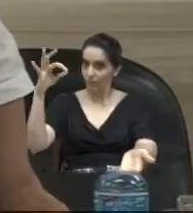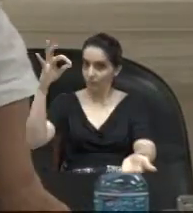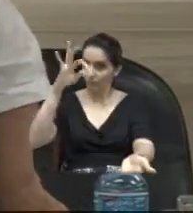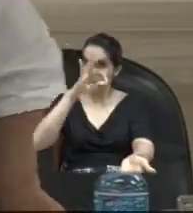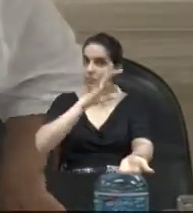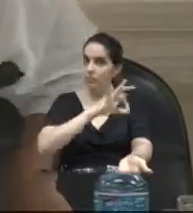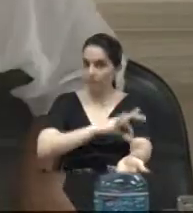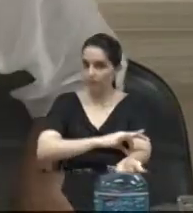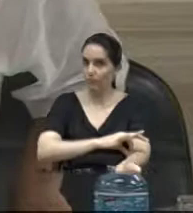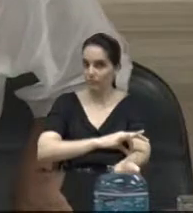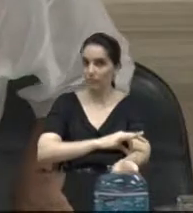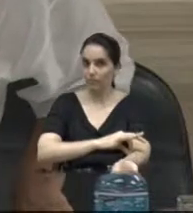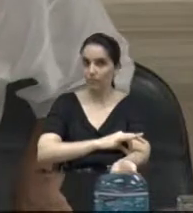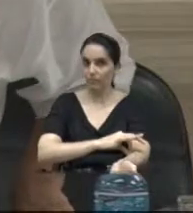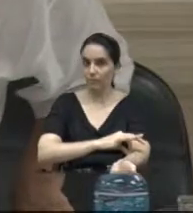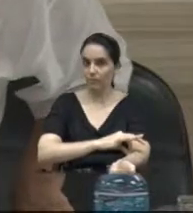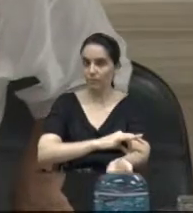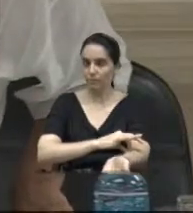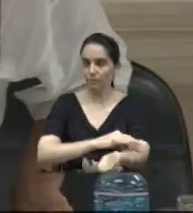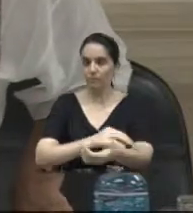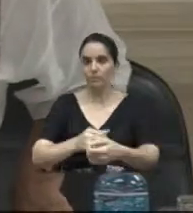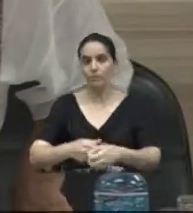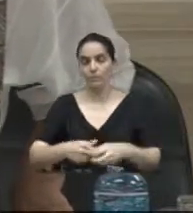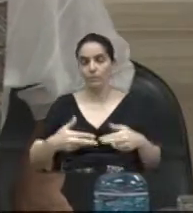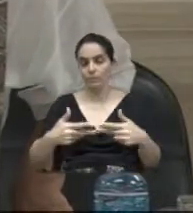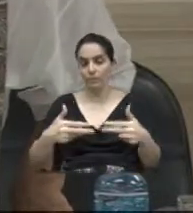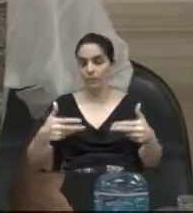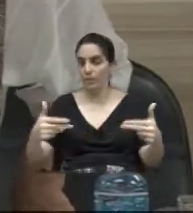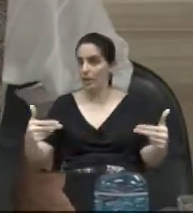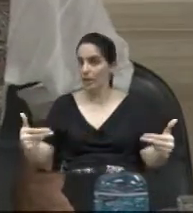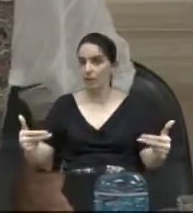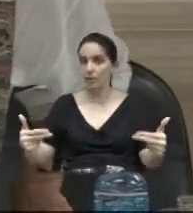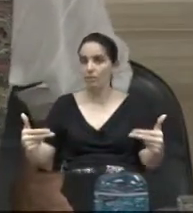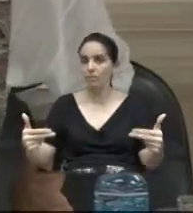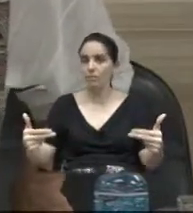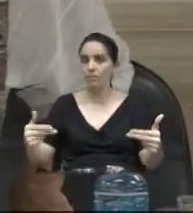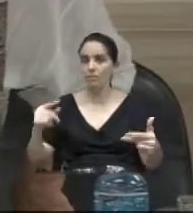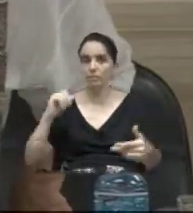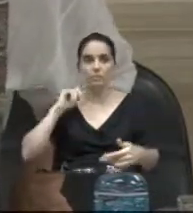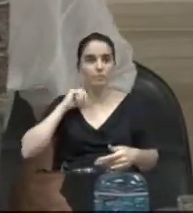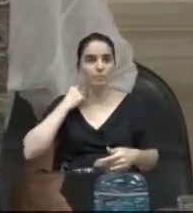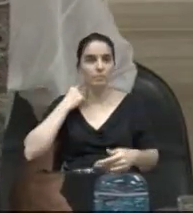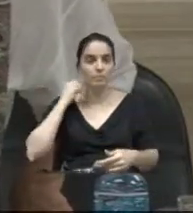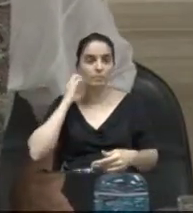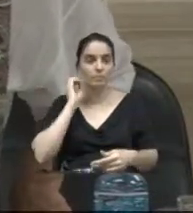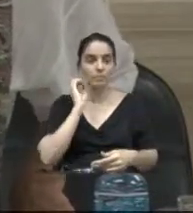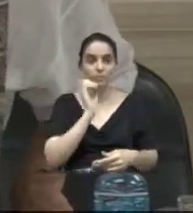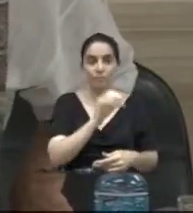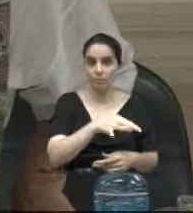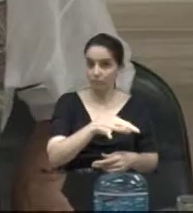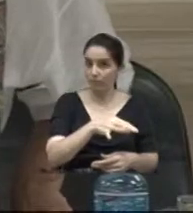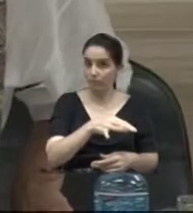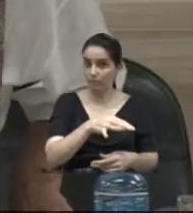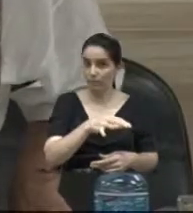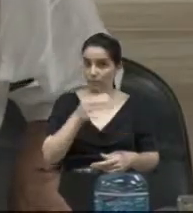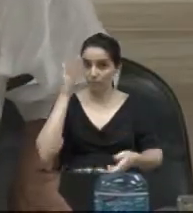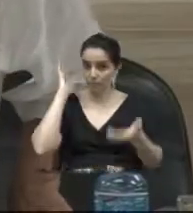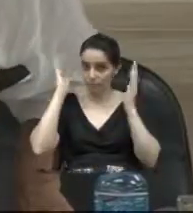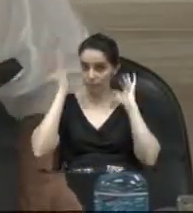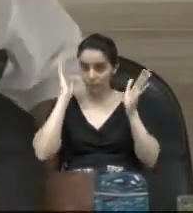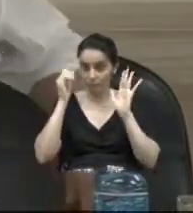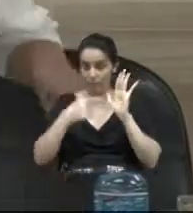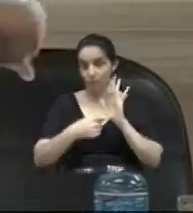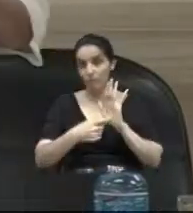tivermos surtos, da quantidade de material que o Só Cacareco constava, a quantidade